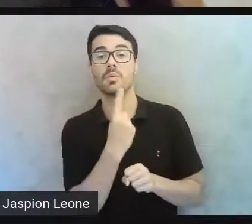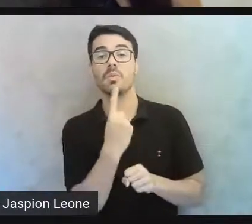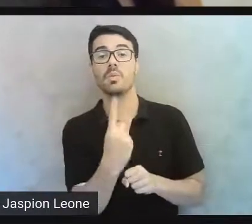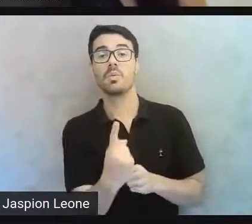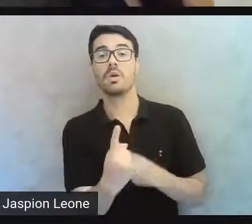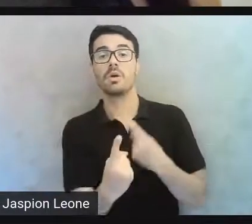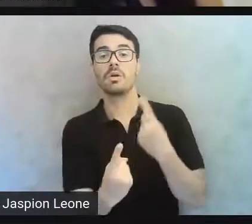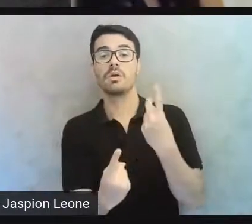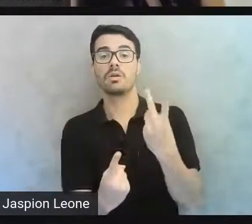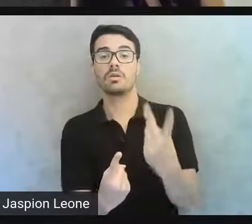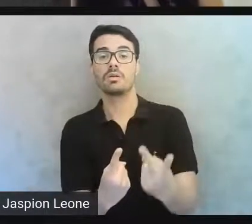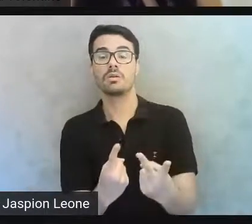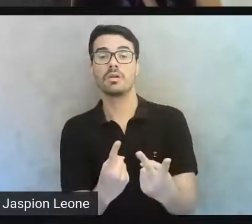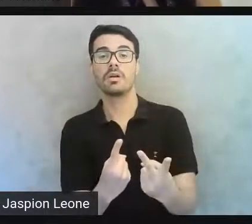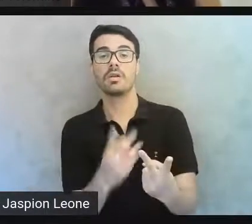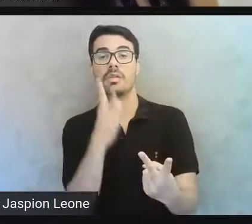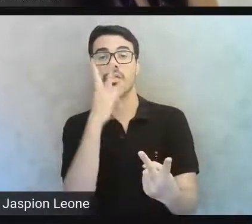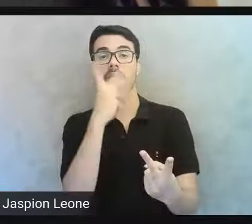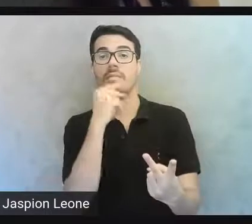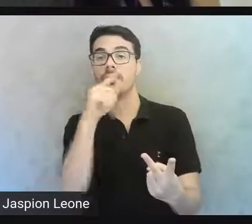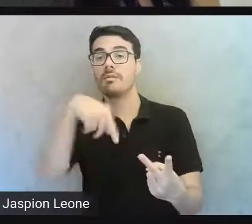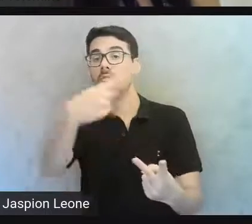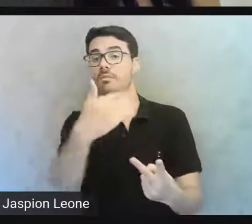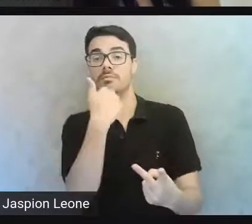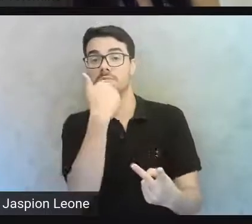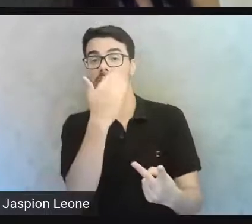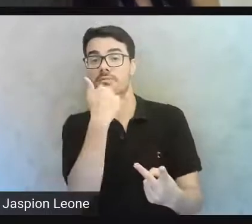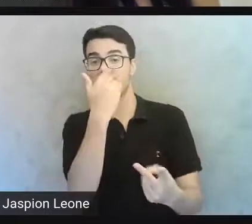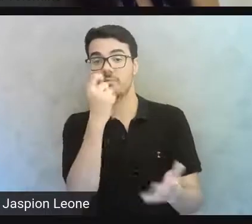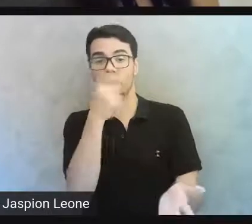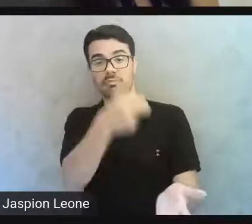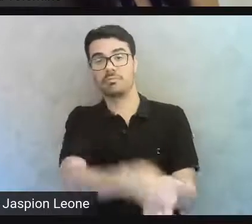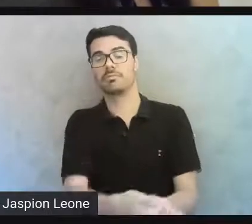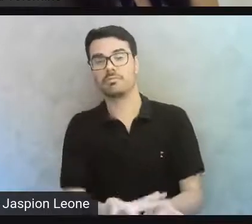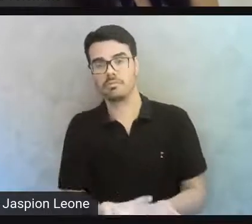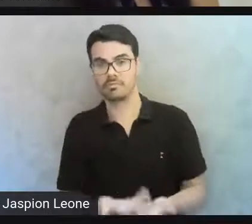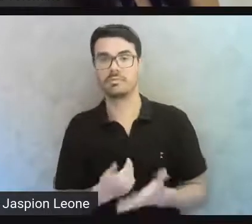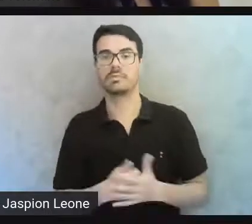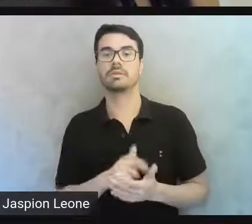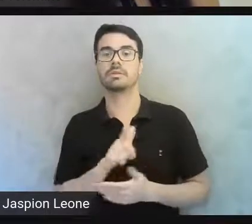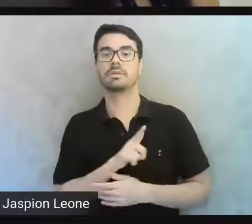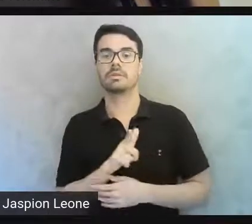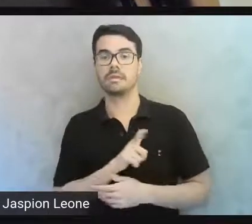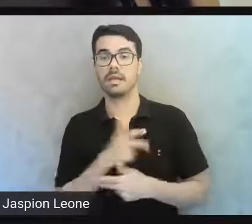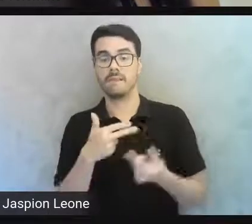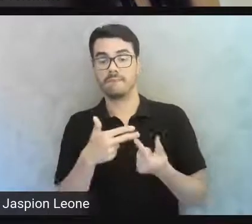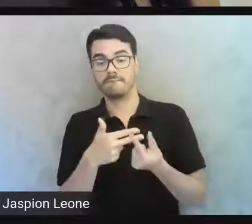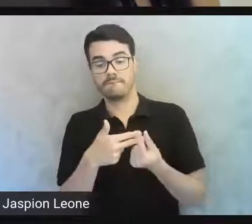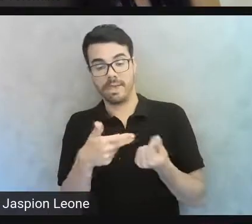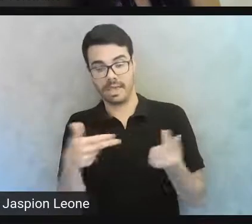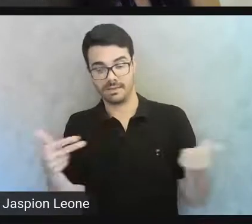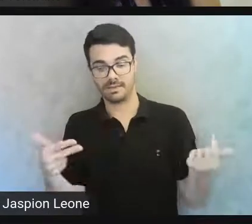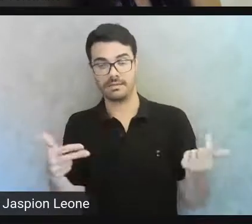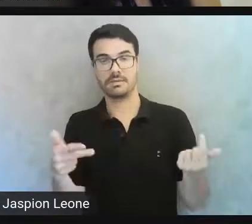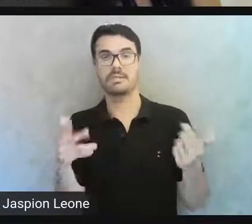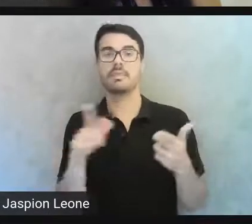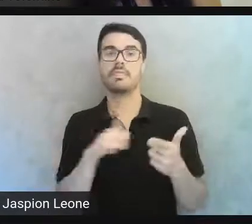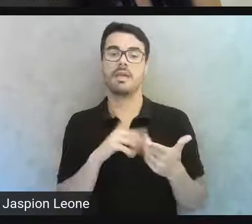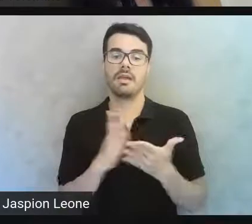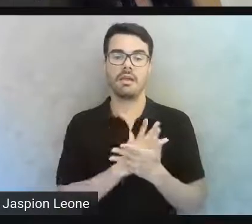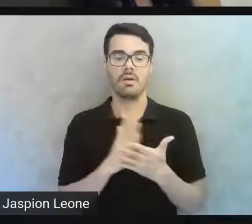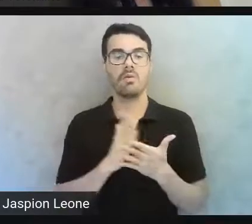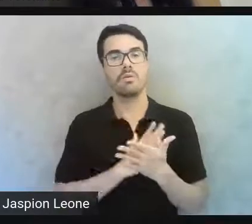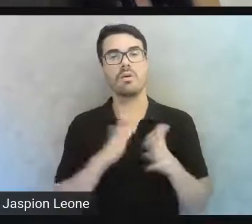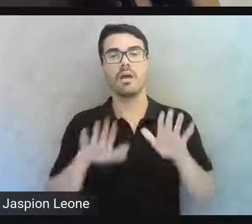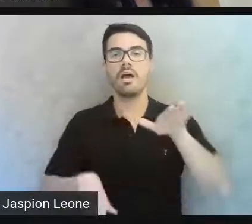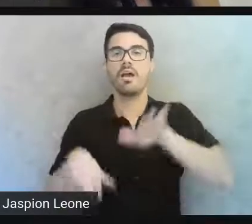né? Então, a pessoa pode realmente não conseguir mais pagar. Então, tem essa questão dos bens, só que tem casos que ainda assim a pessoa